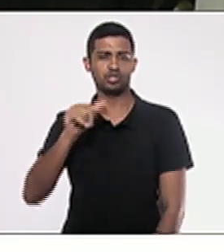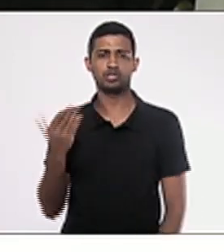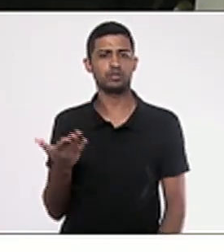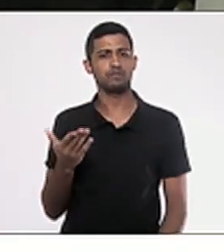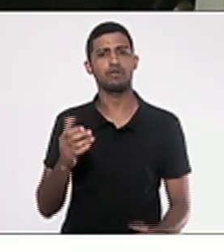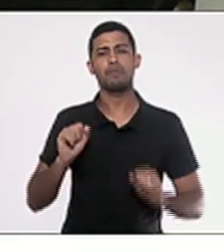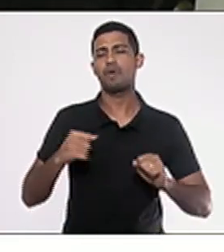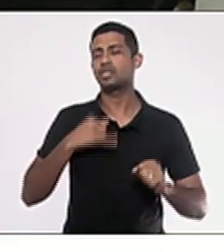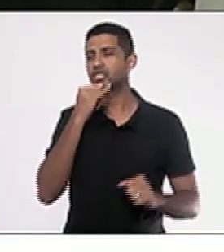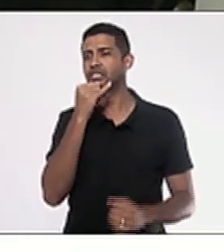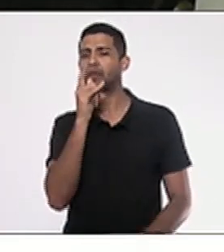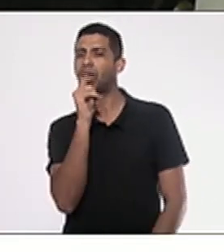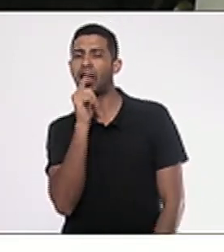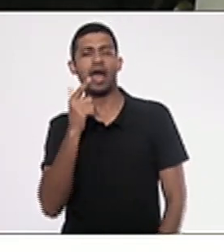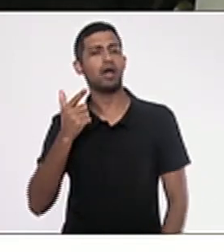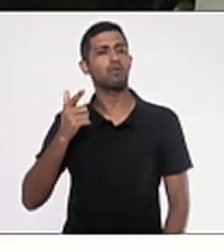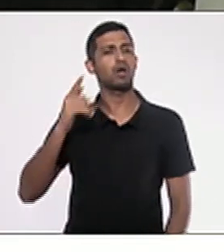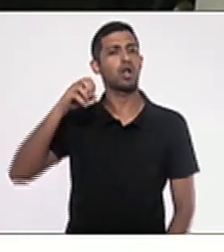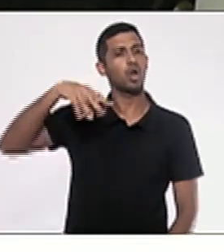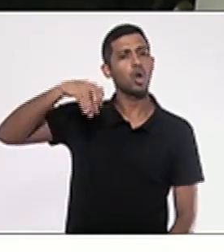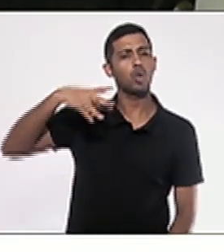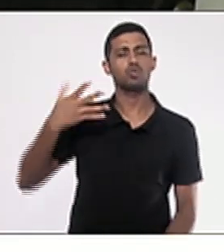casos, luz, água, gás, por aí vai.